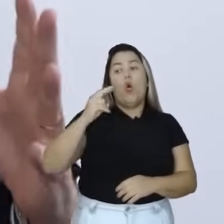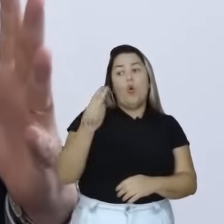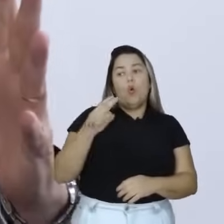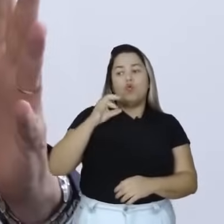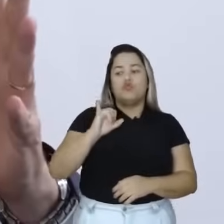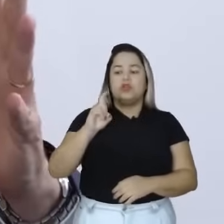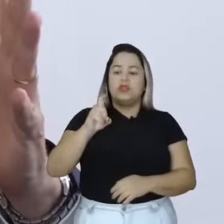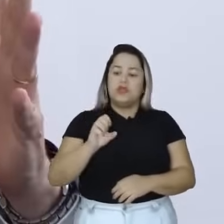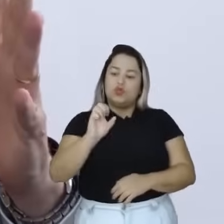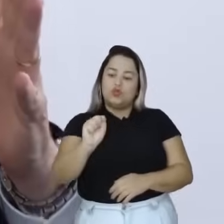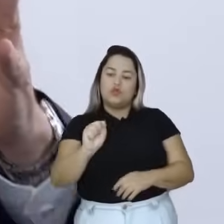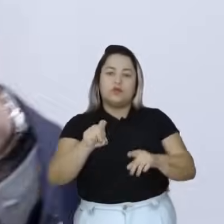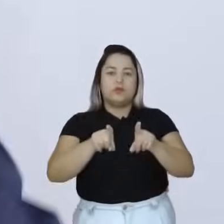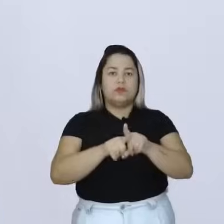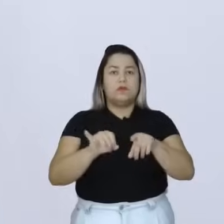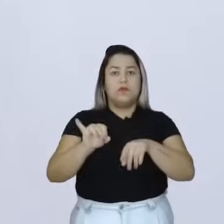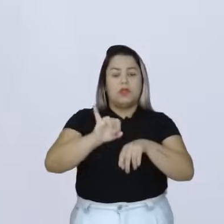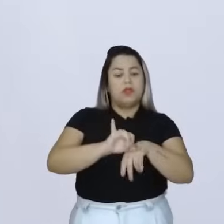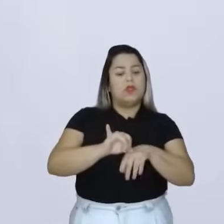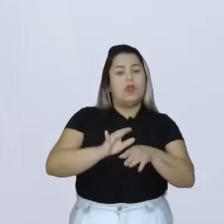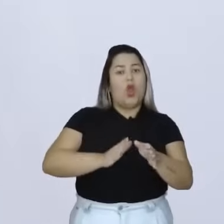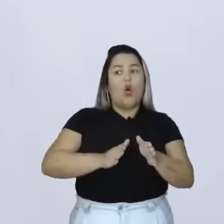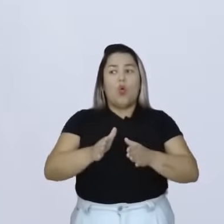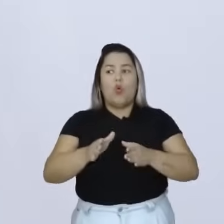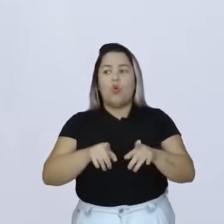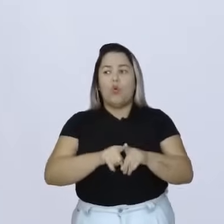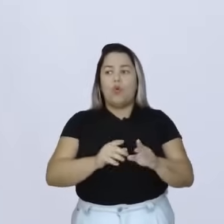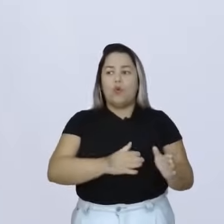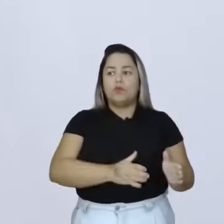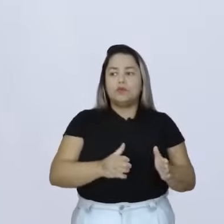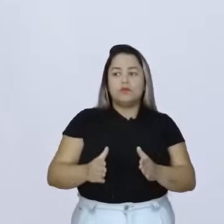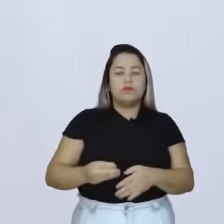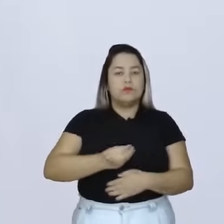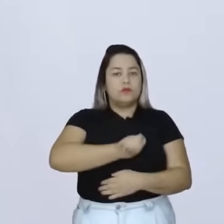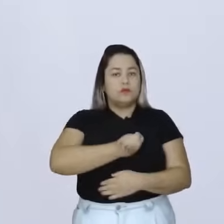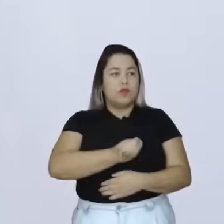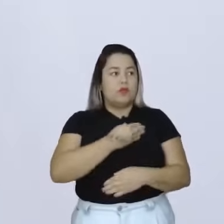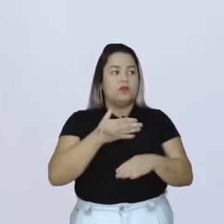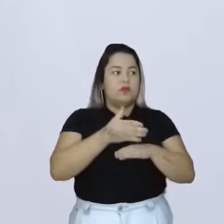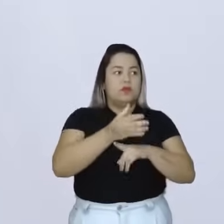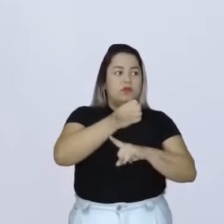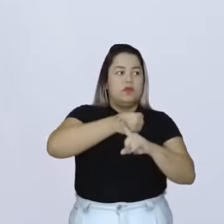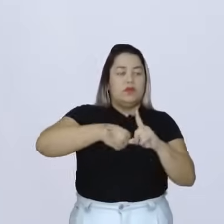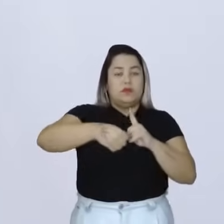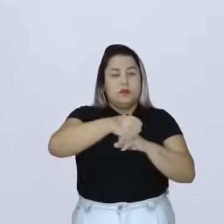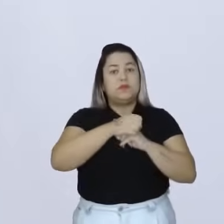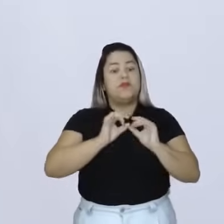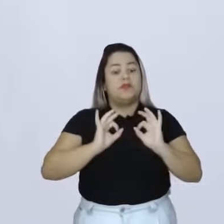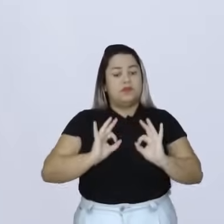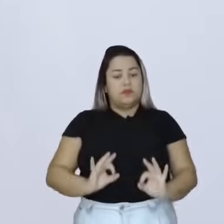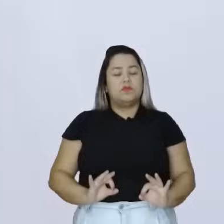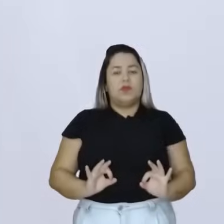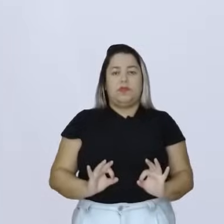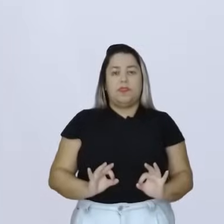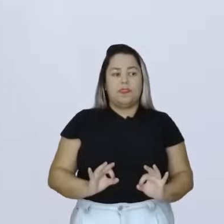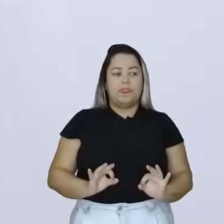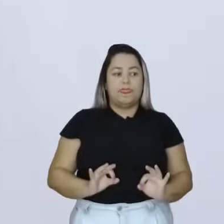eixos centrais que norteou esse processo de participação social. Então, certamente foi a